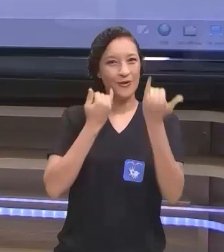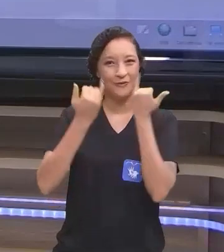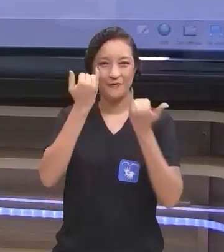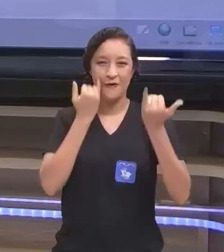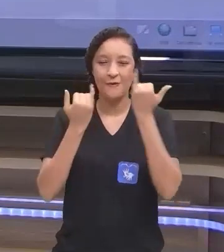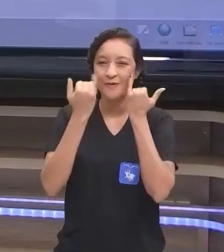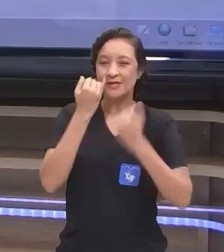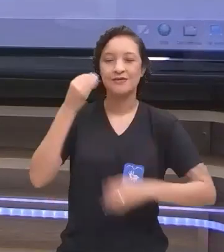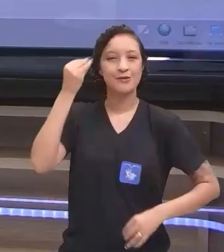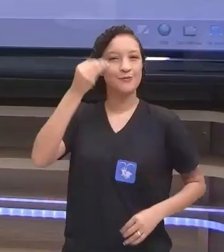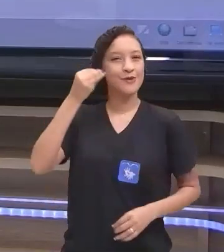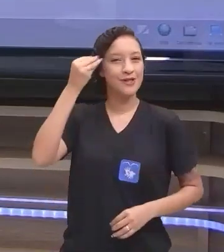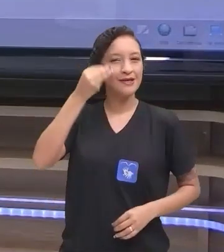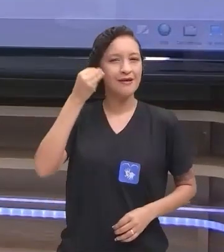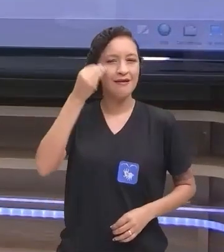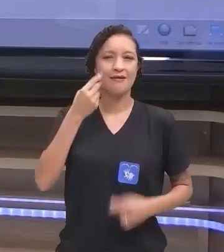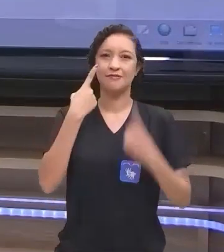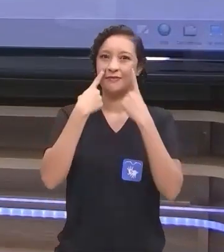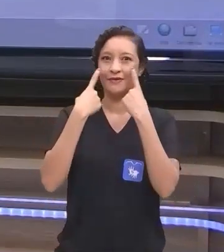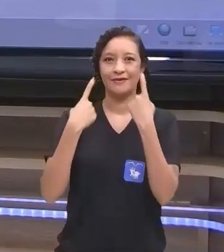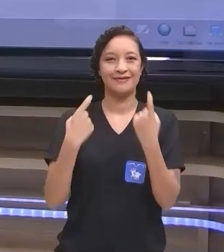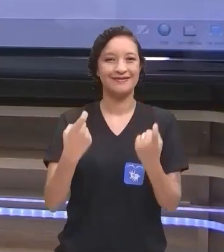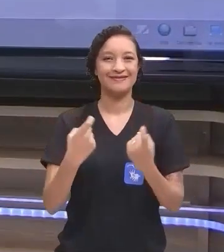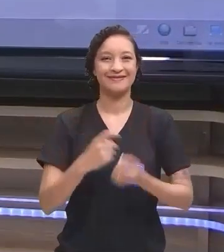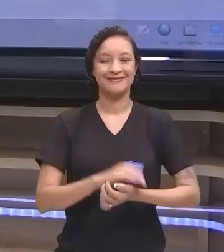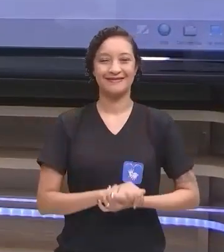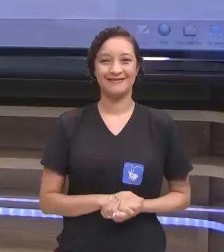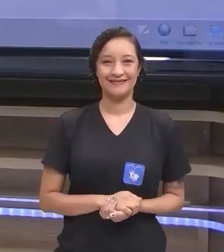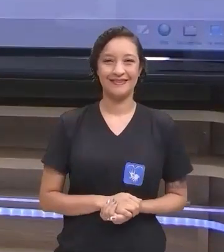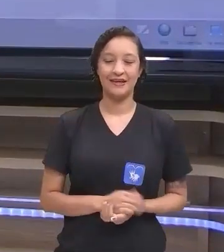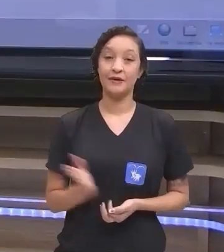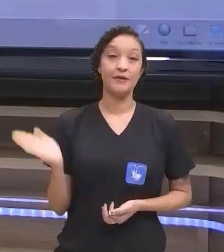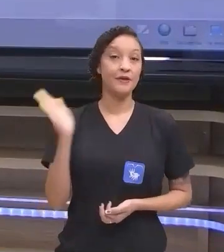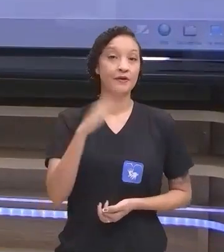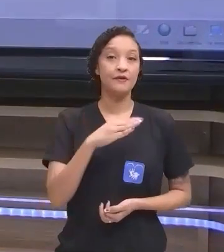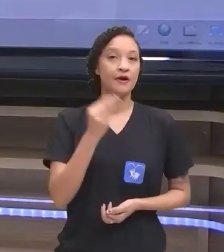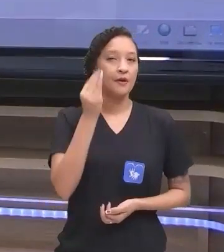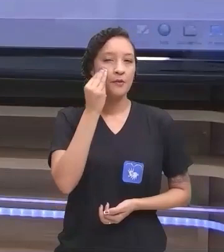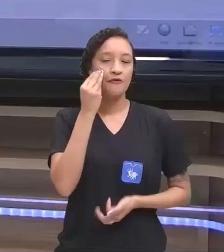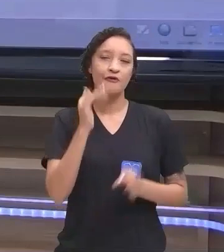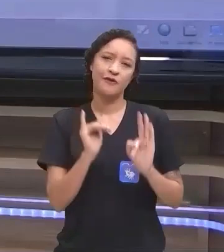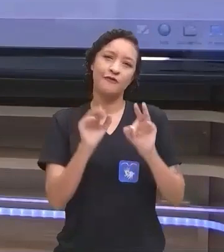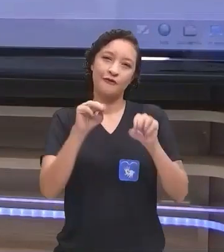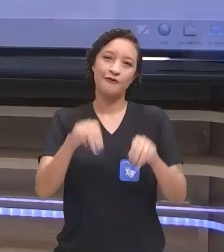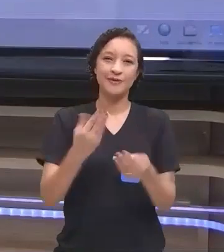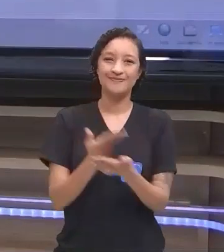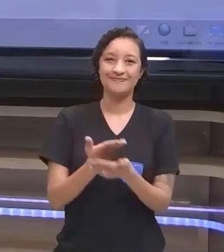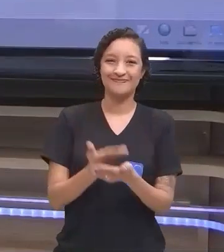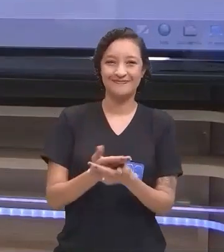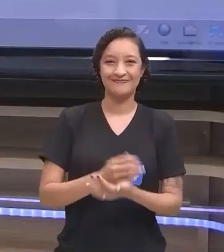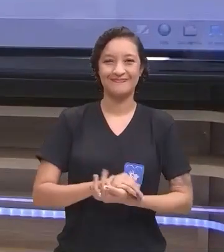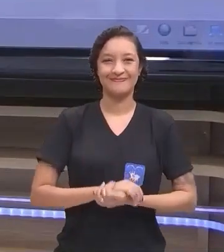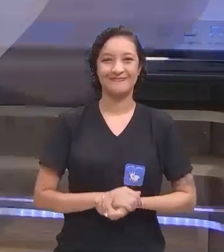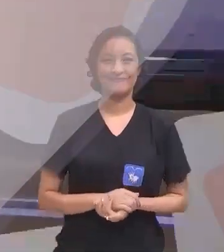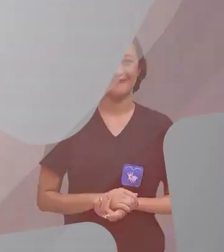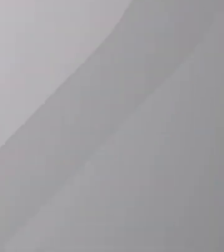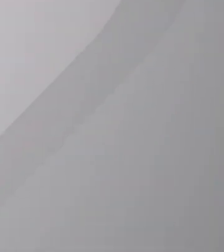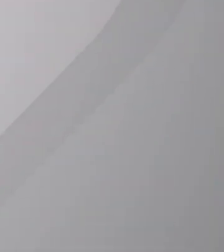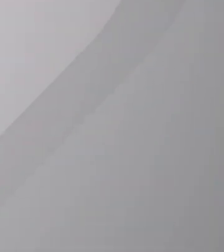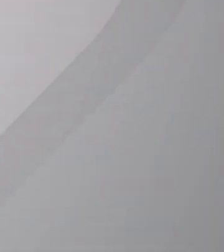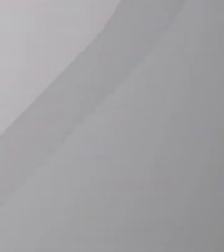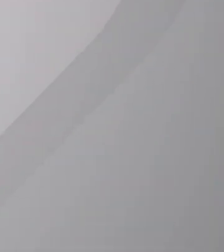de experimentos, coisas interessantes. Então, vamos ver quais são as nossas considerações finais.